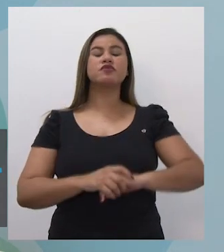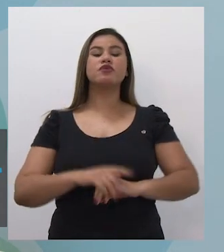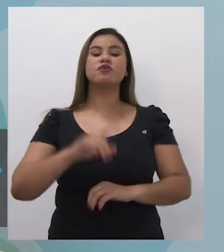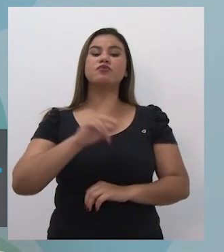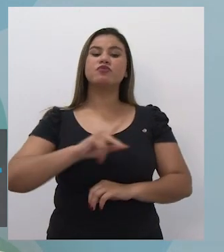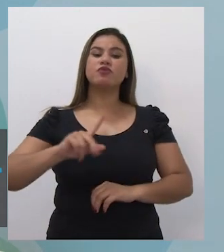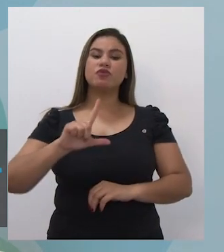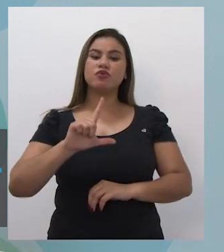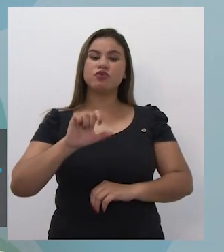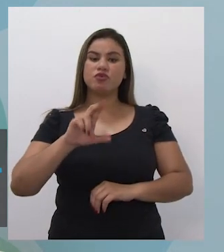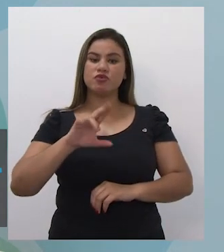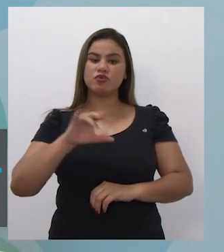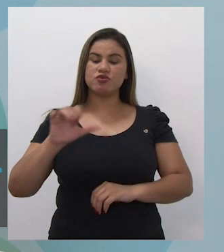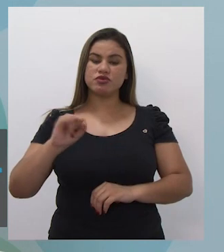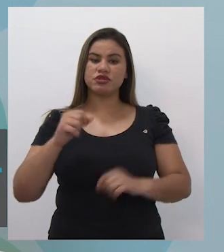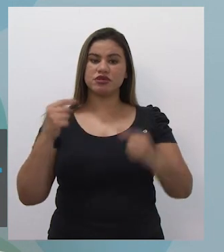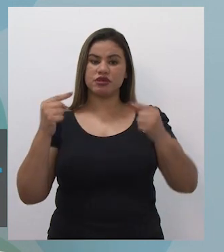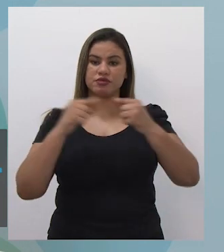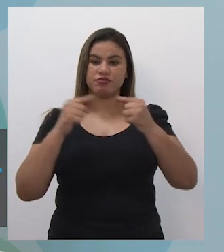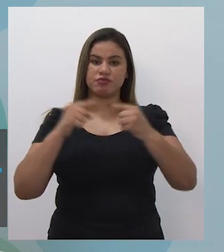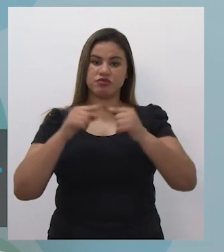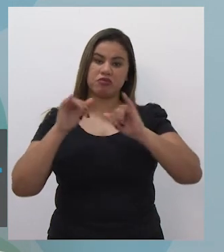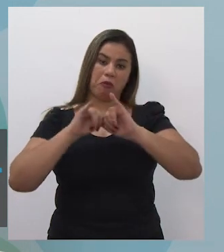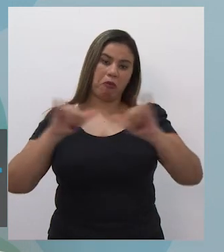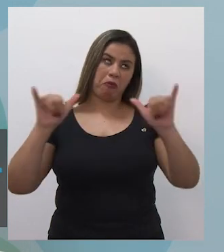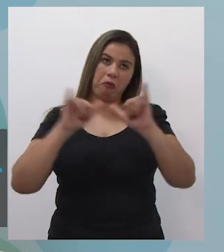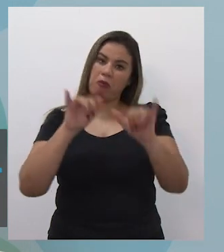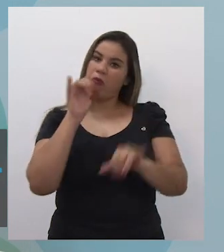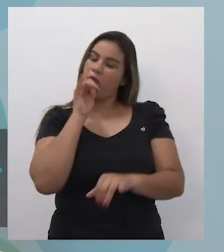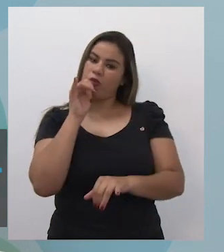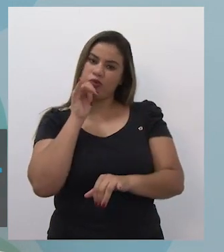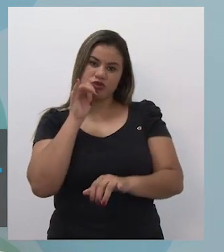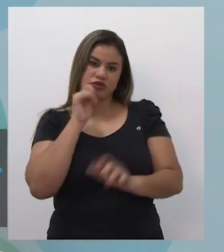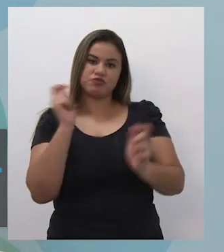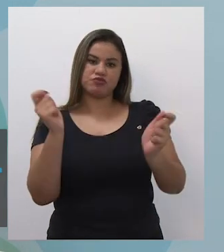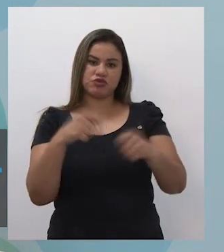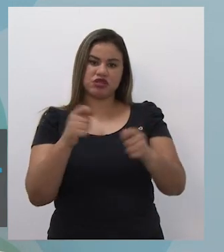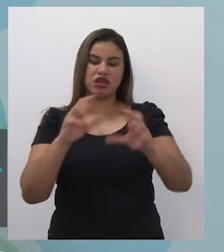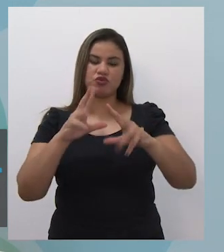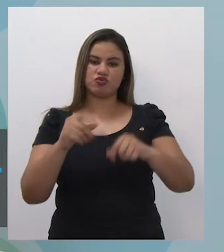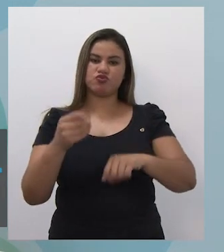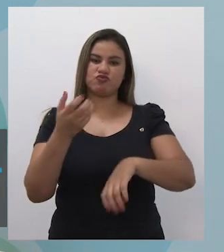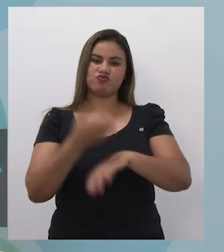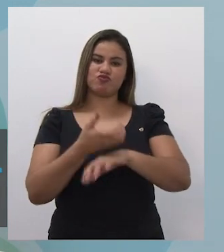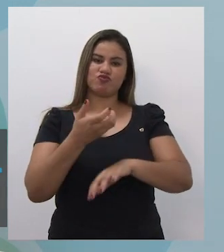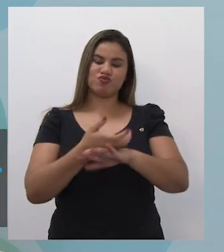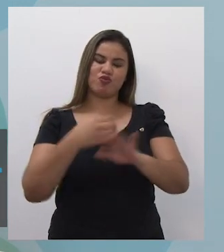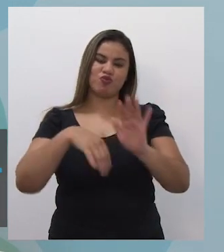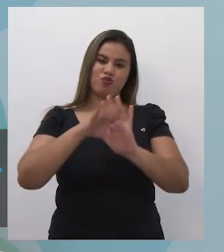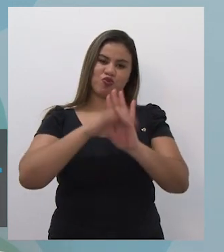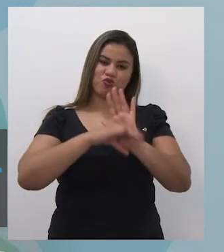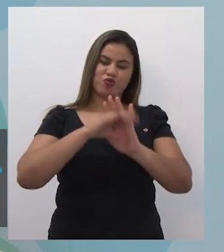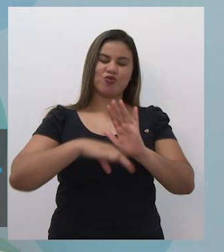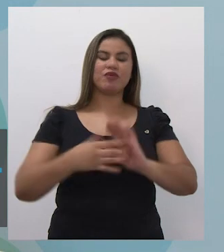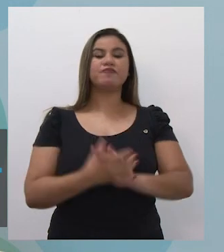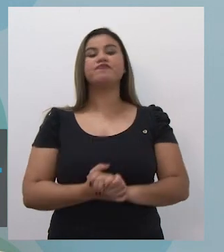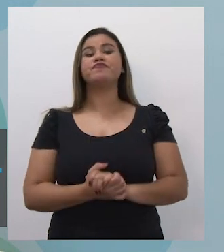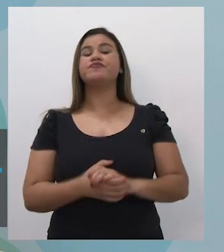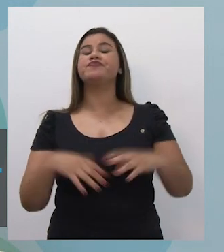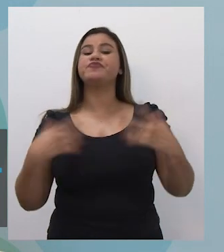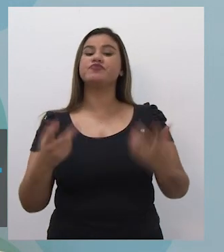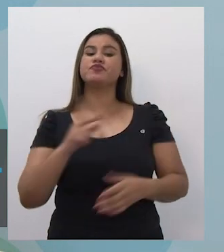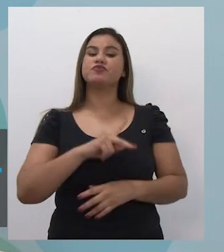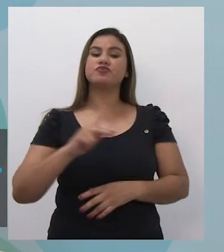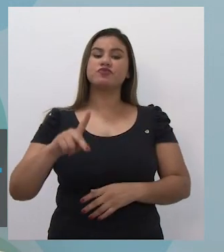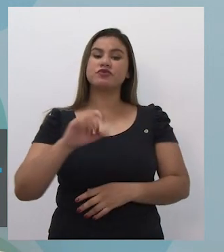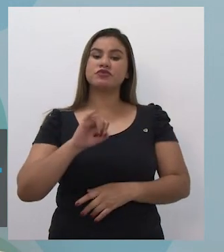como exemplo o desenvolvimento de uma campanha publicitária, né, que envolva todos os componentes. A professora Simone